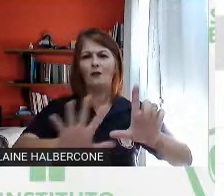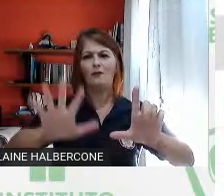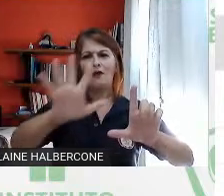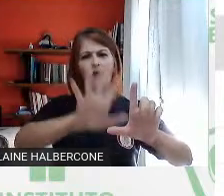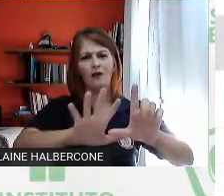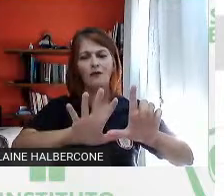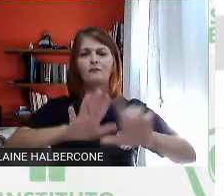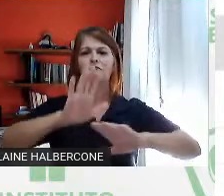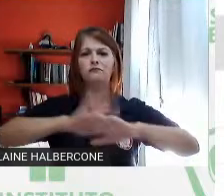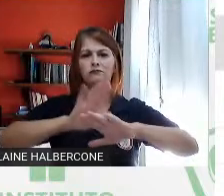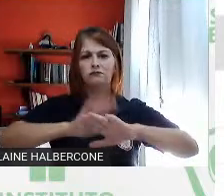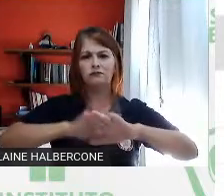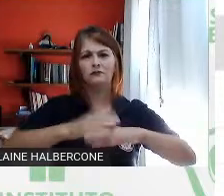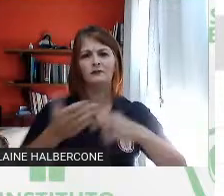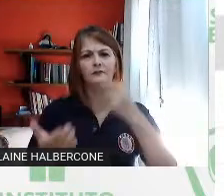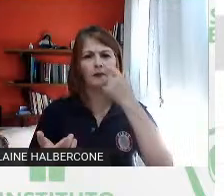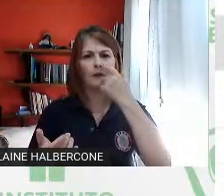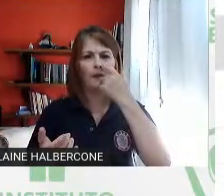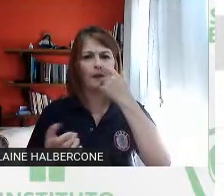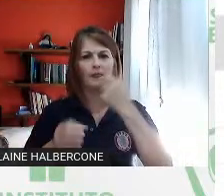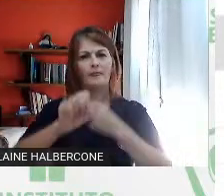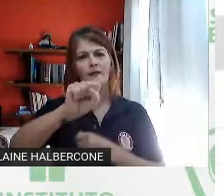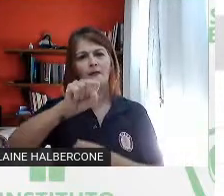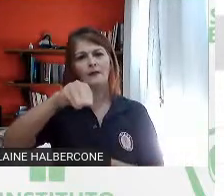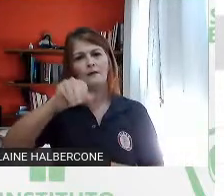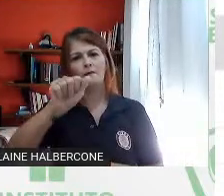manusear pelos smartphones.